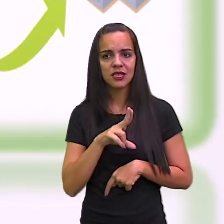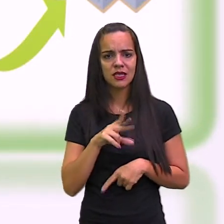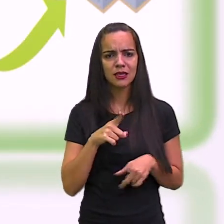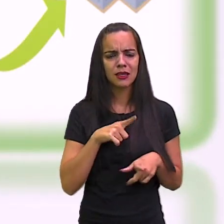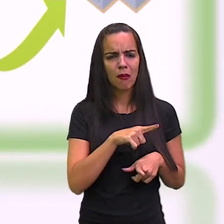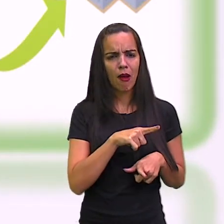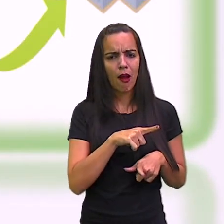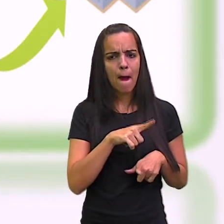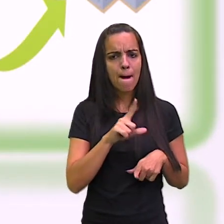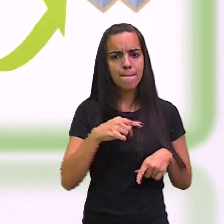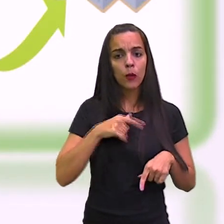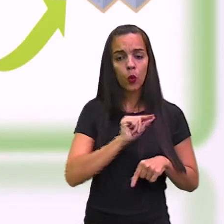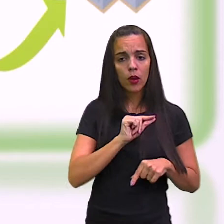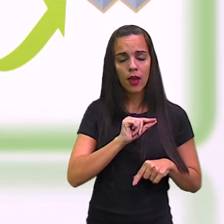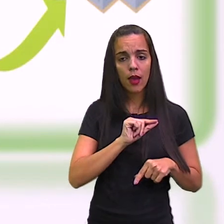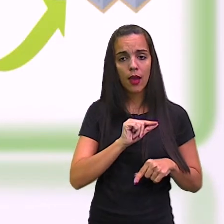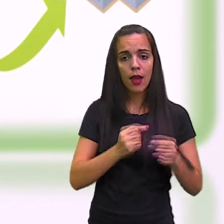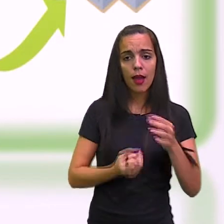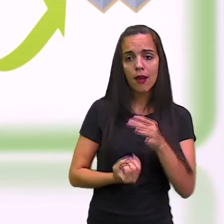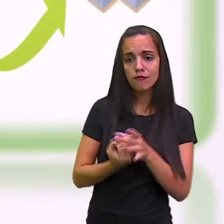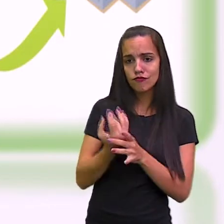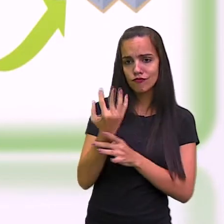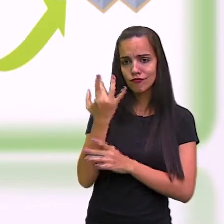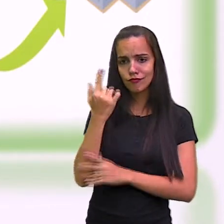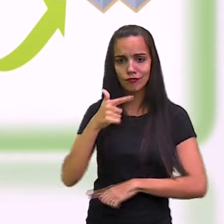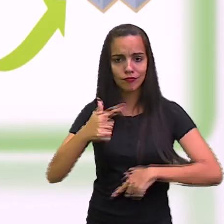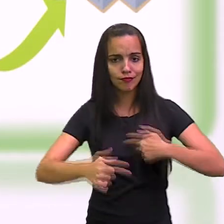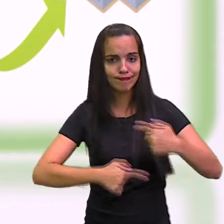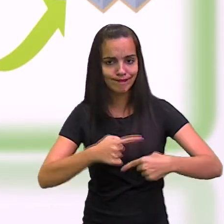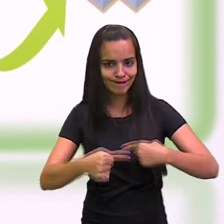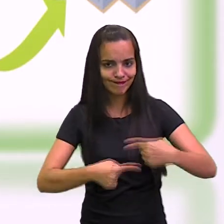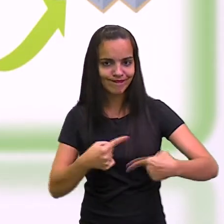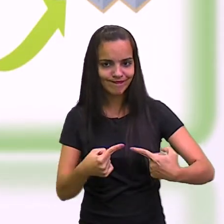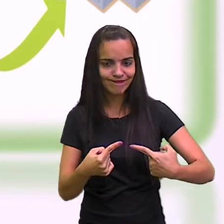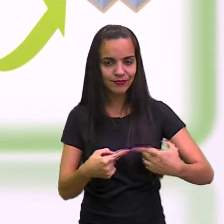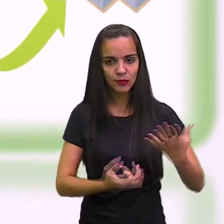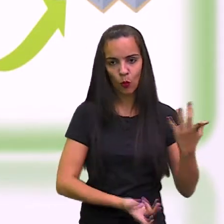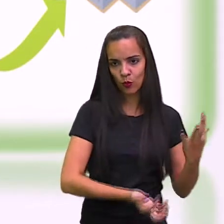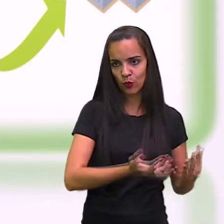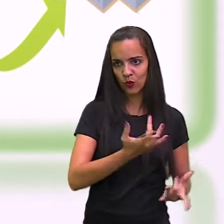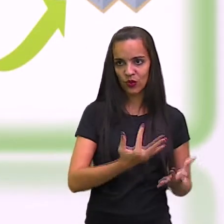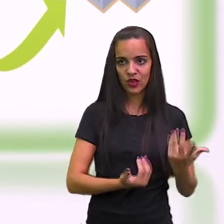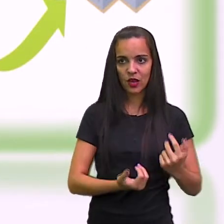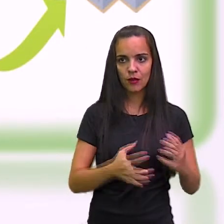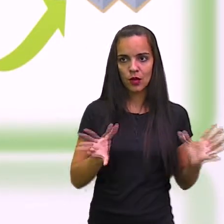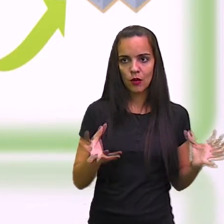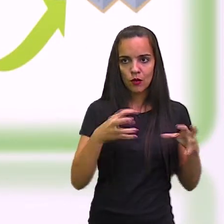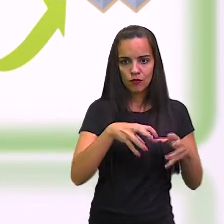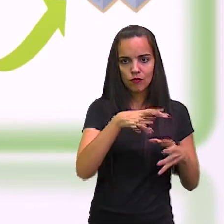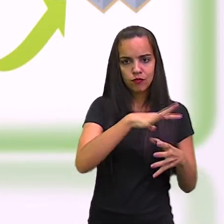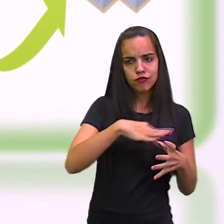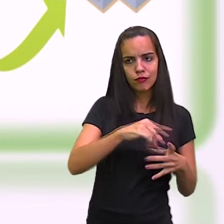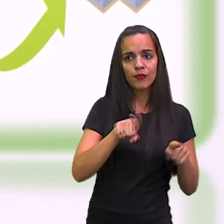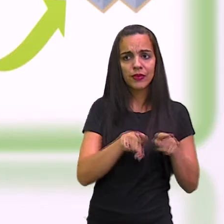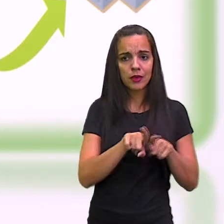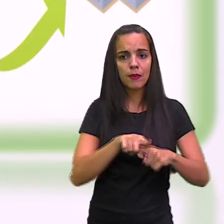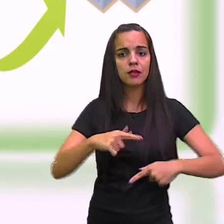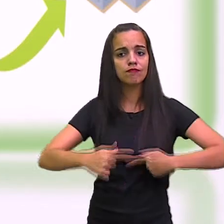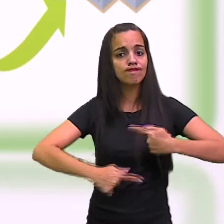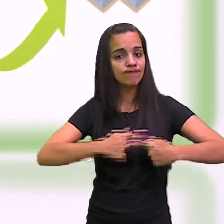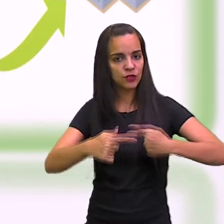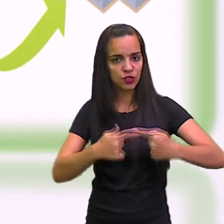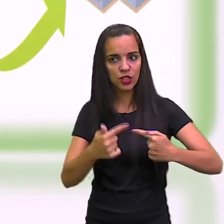matérias-primas orgânicas. Essa definição, no entanto, não engloba combustíveis